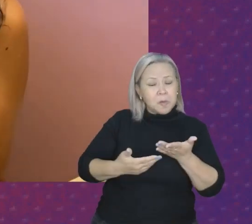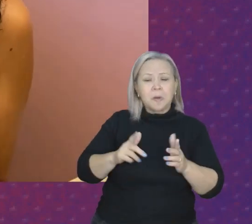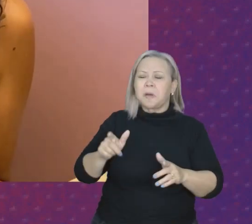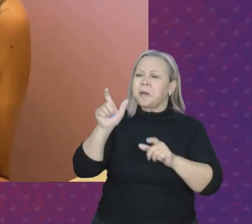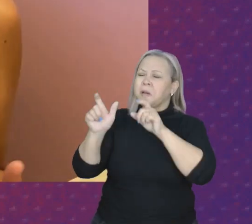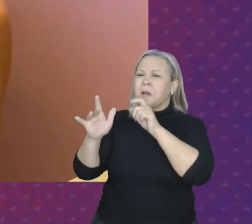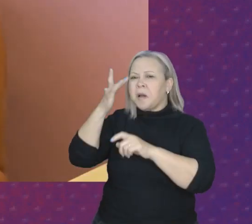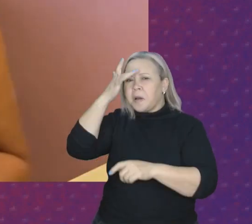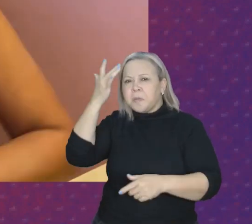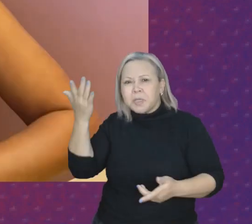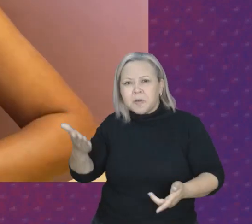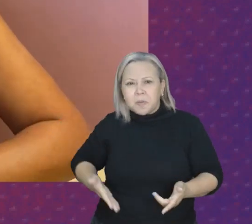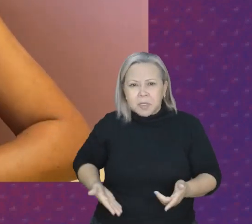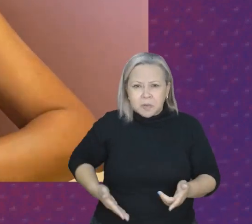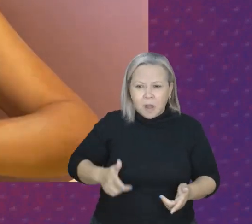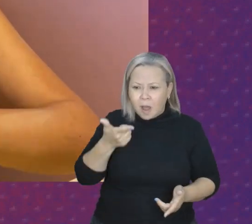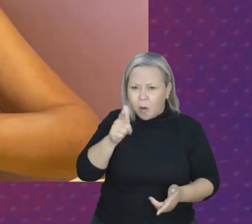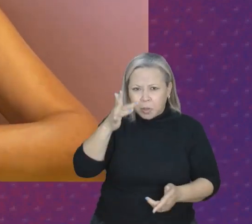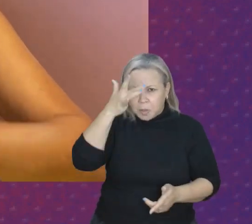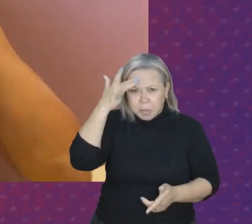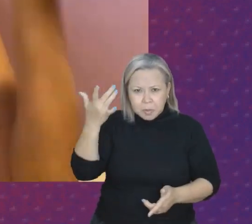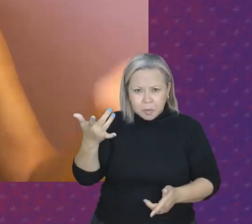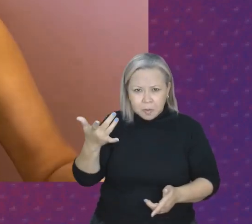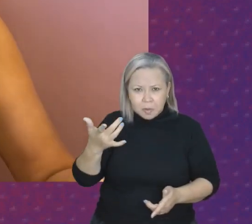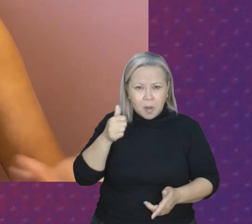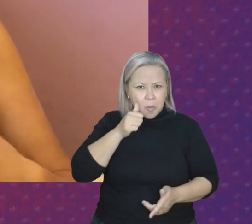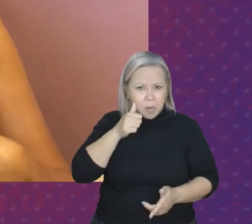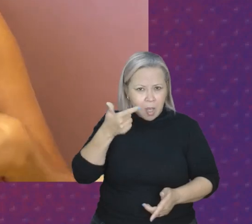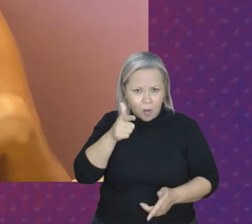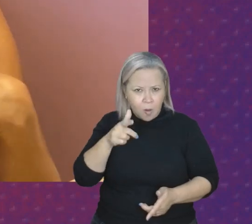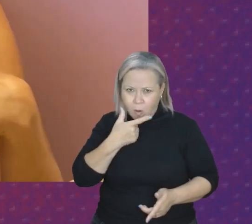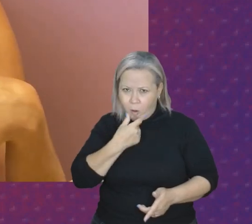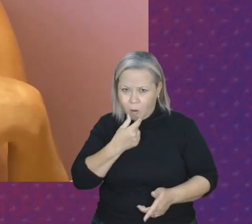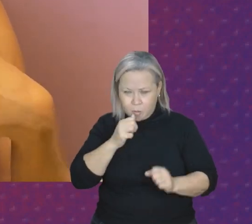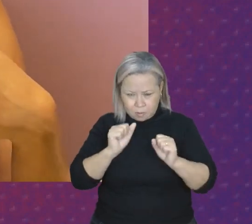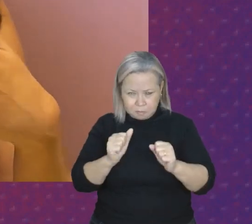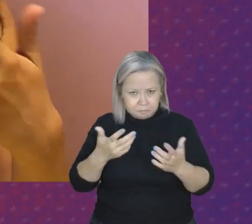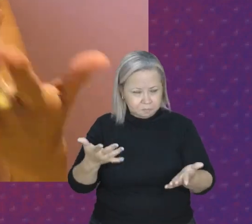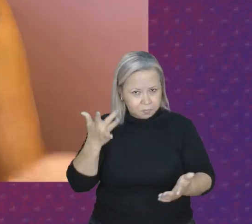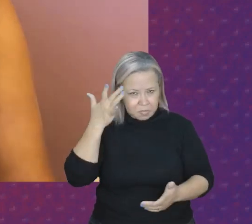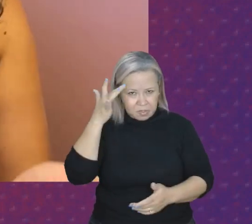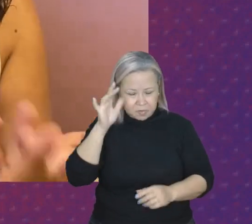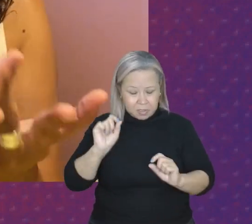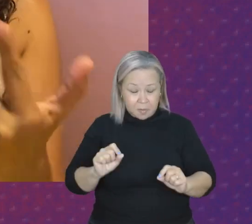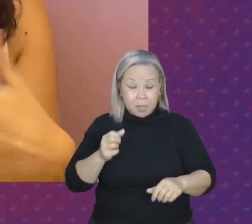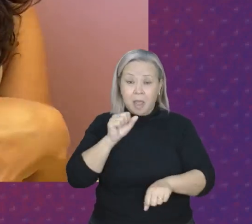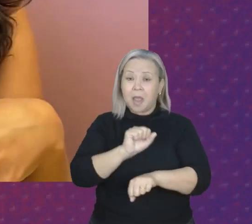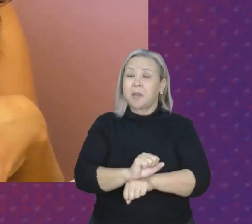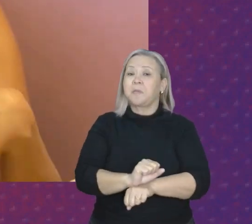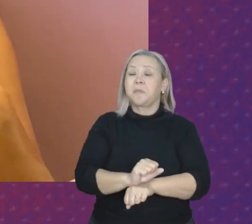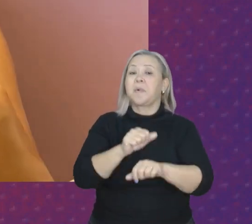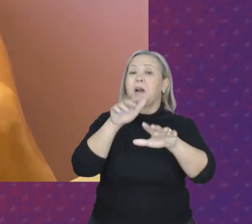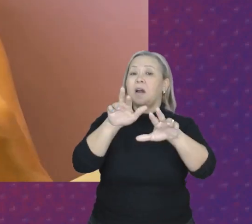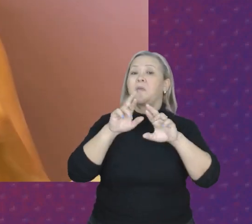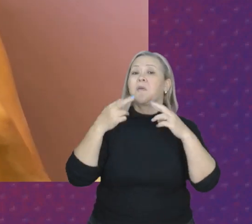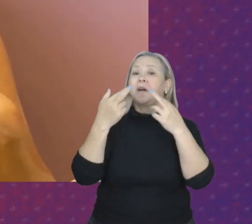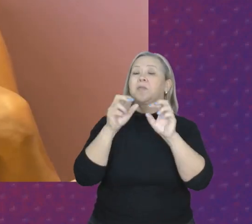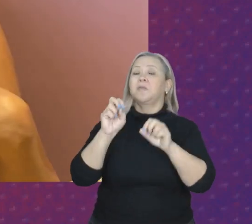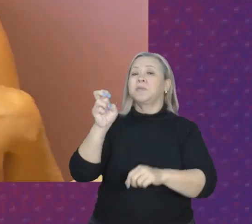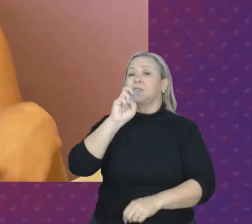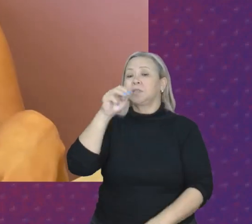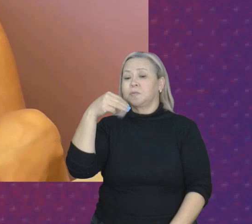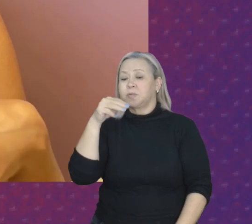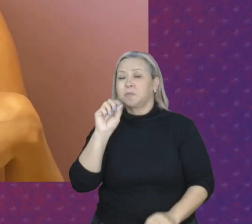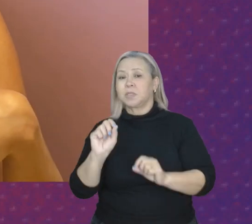também menstruar? E aí a gente solicitou, né, e a sessão foi suspensa por 5 minutos para que a gente